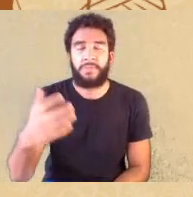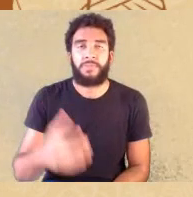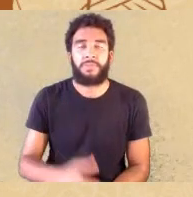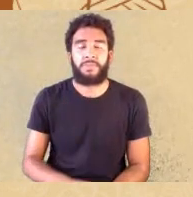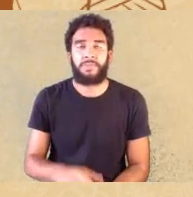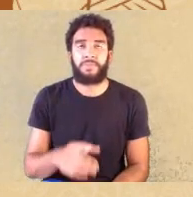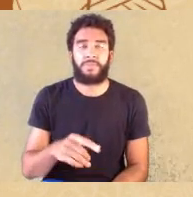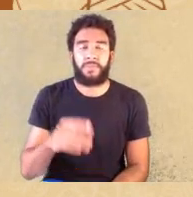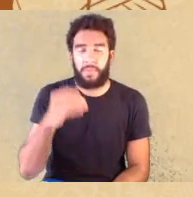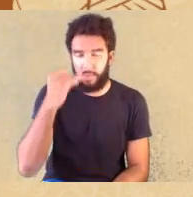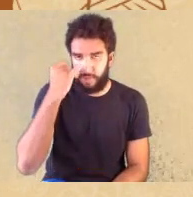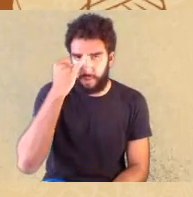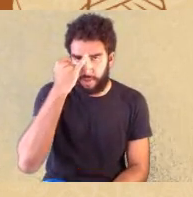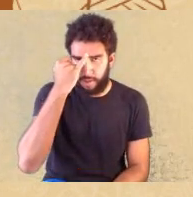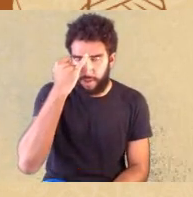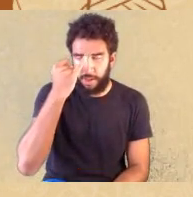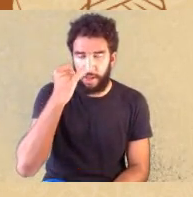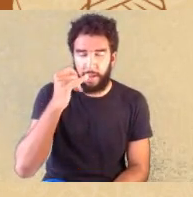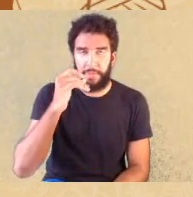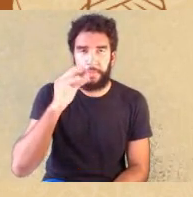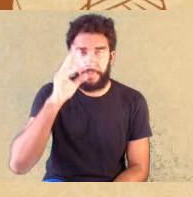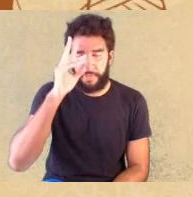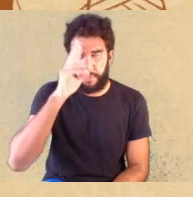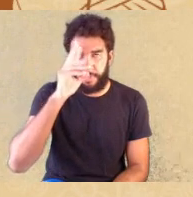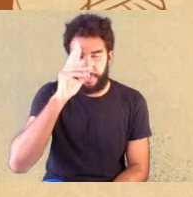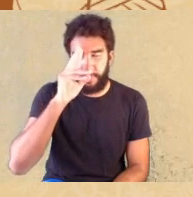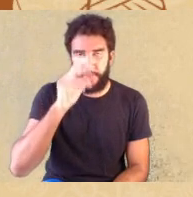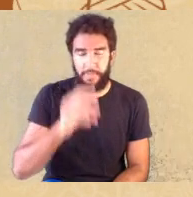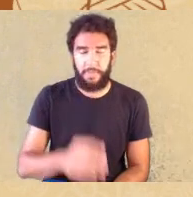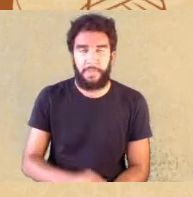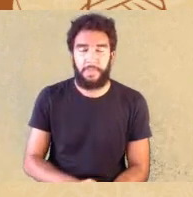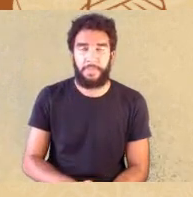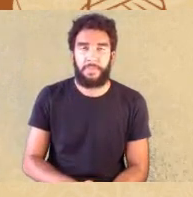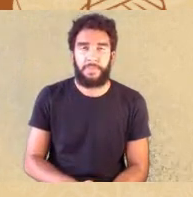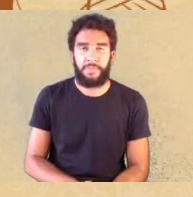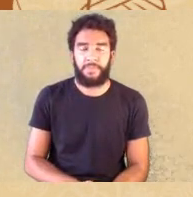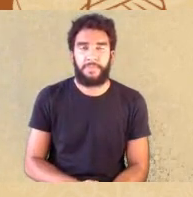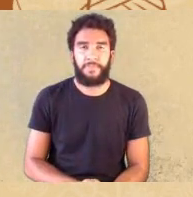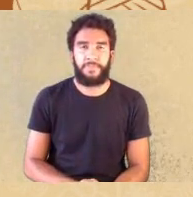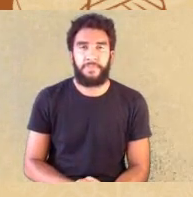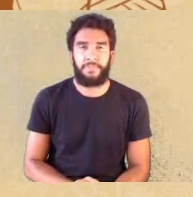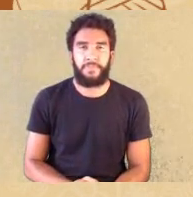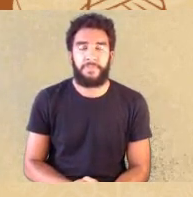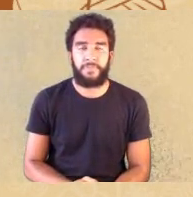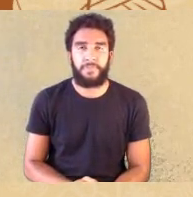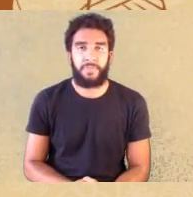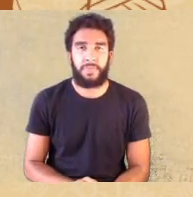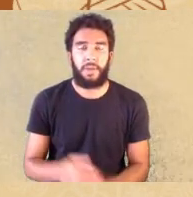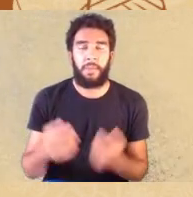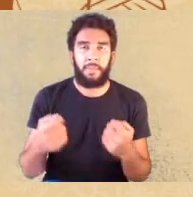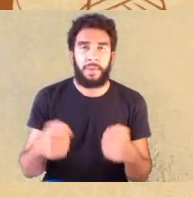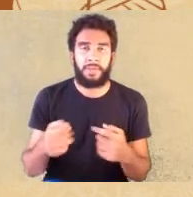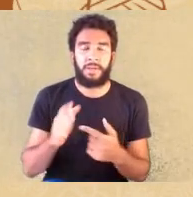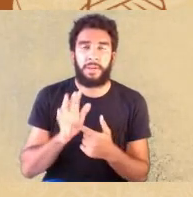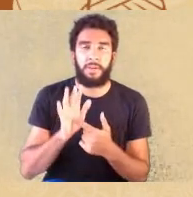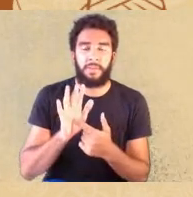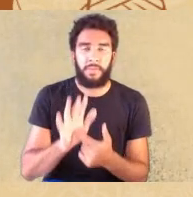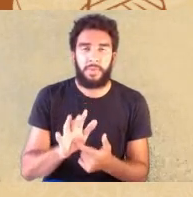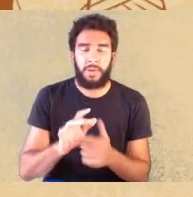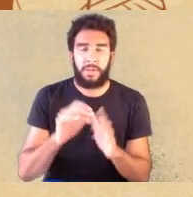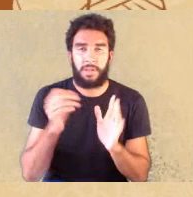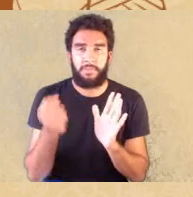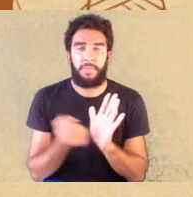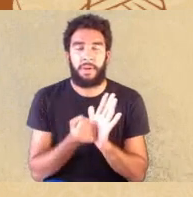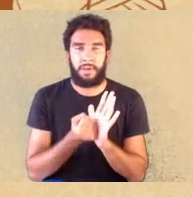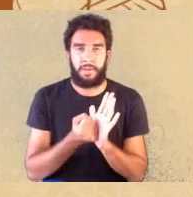aqui de como a identidade de gênero está marcando, no caso da discriminação contra a identidade de gênero, está